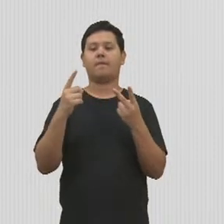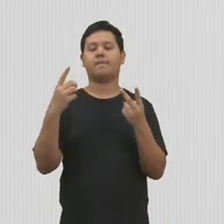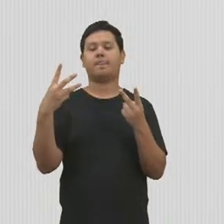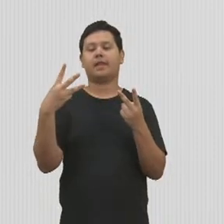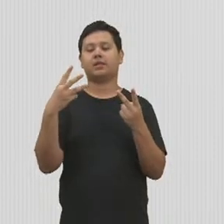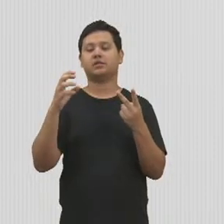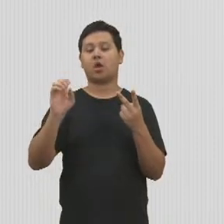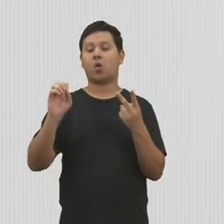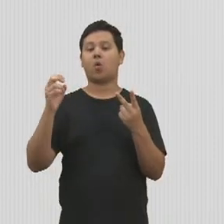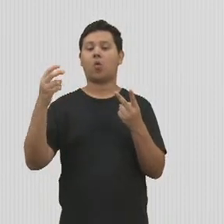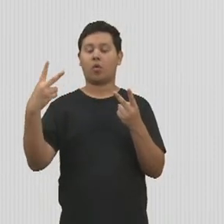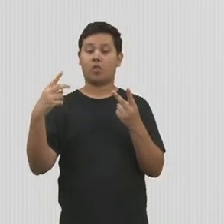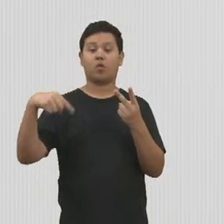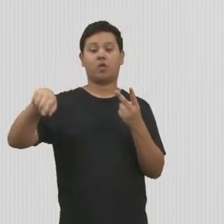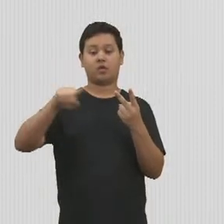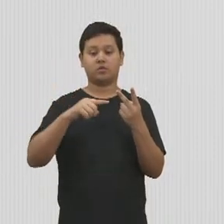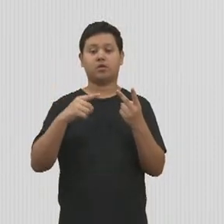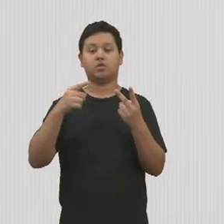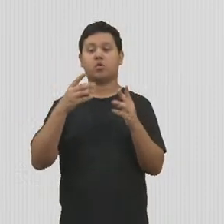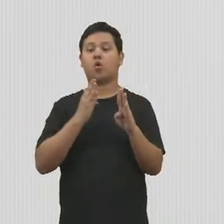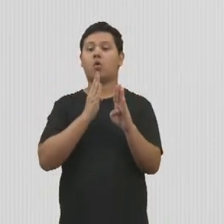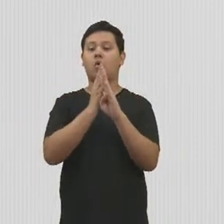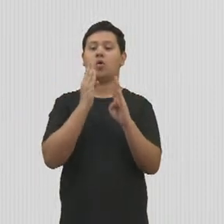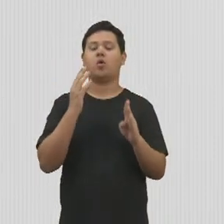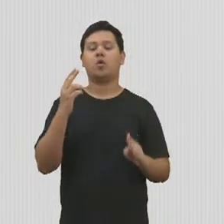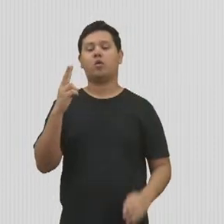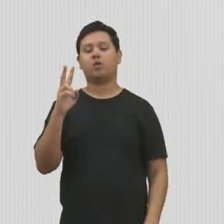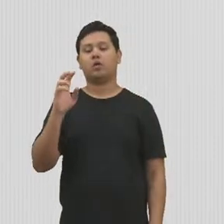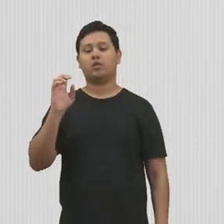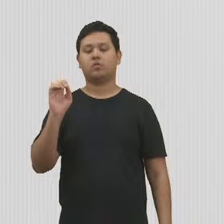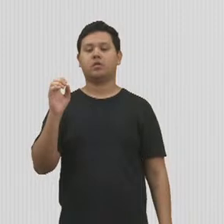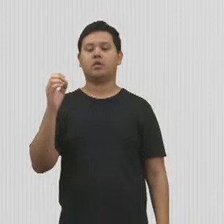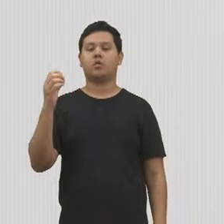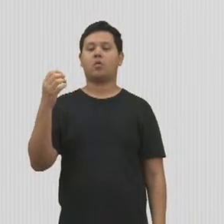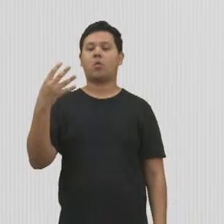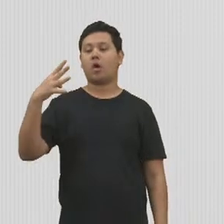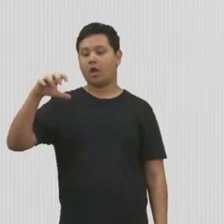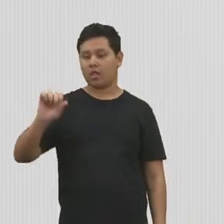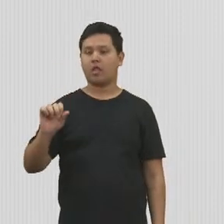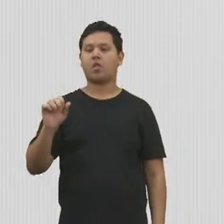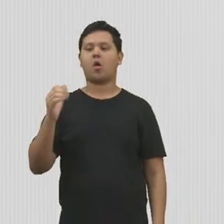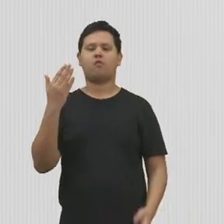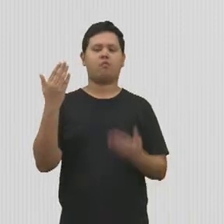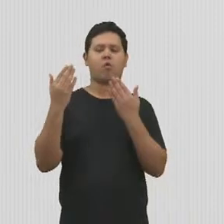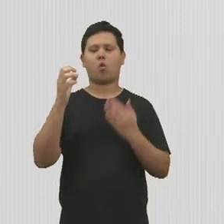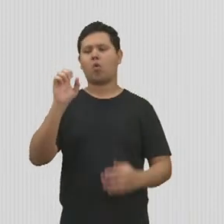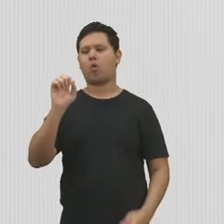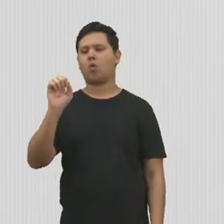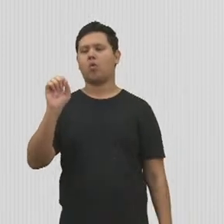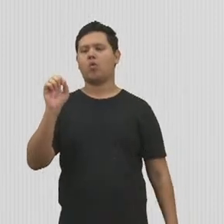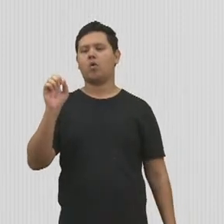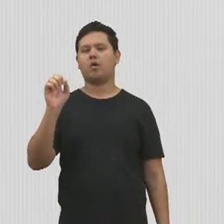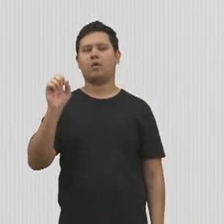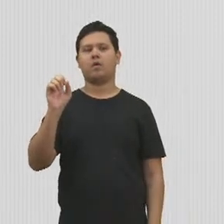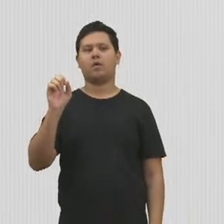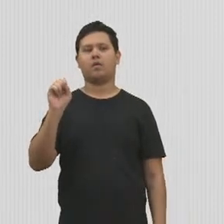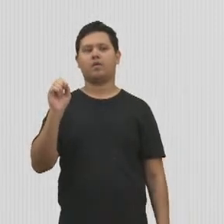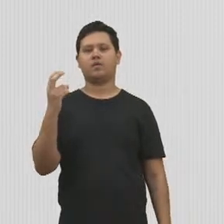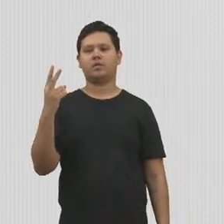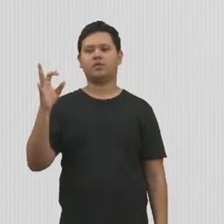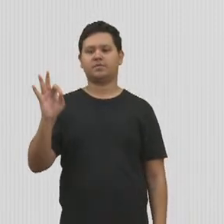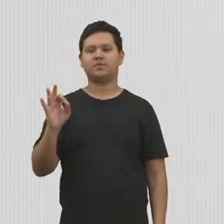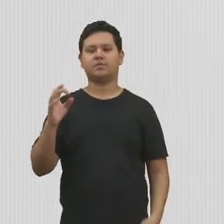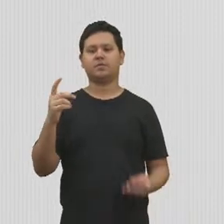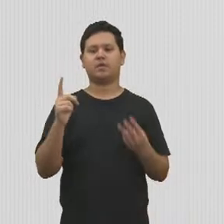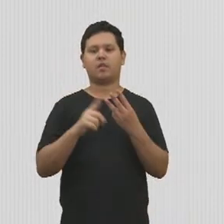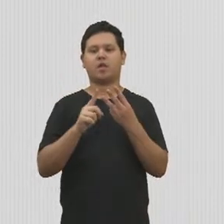no orçamento e arrecadamos 249, em torno de 82%. Taxas relacionadas a serviços de